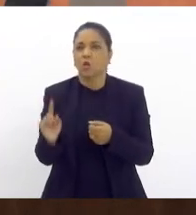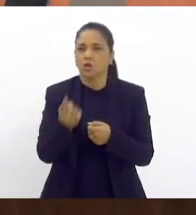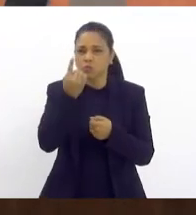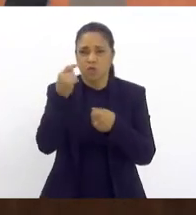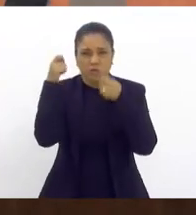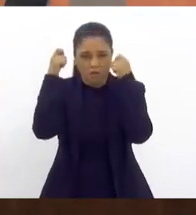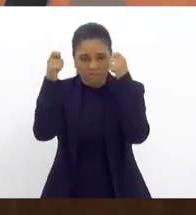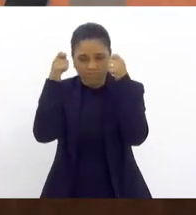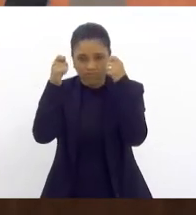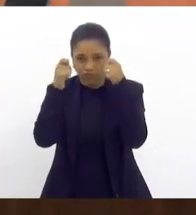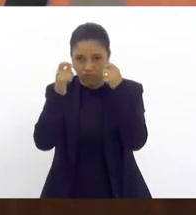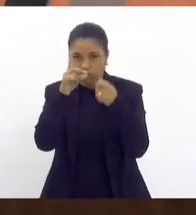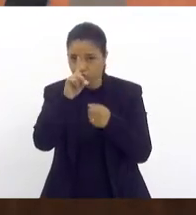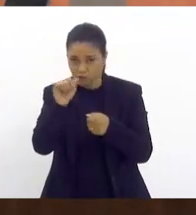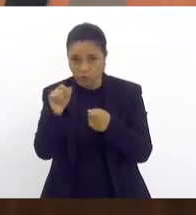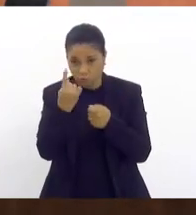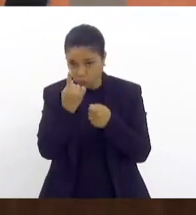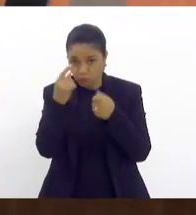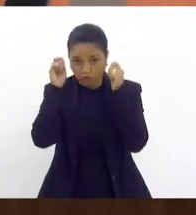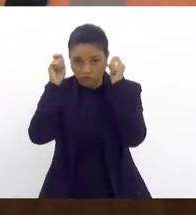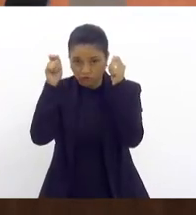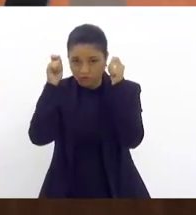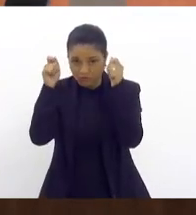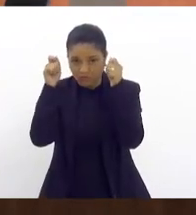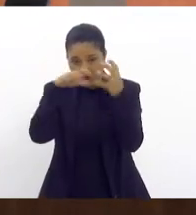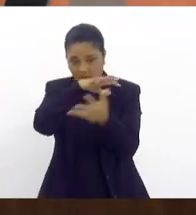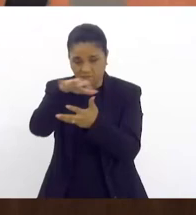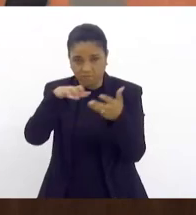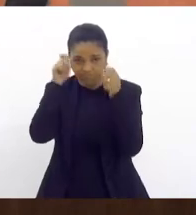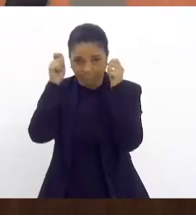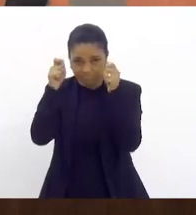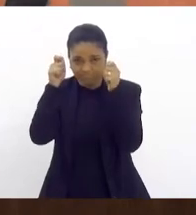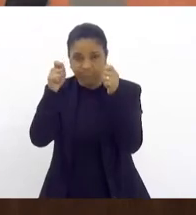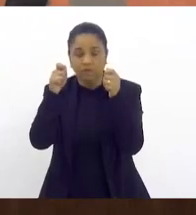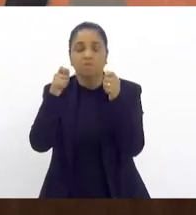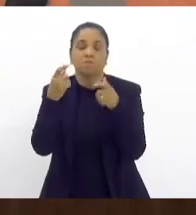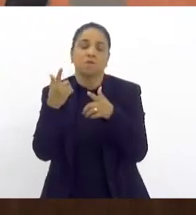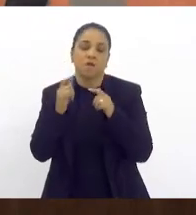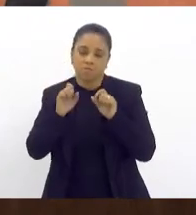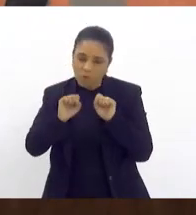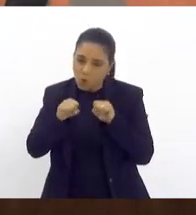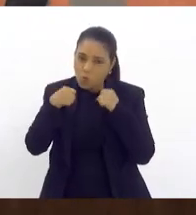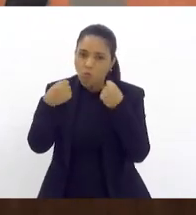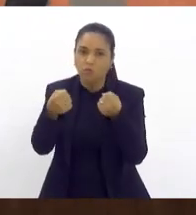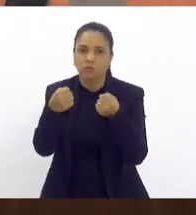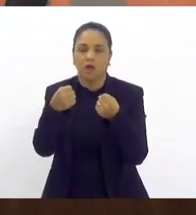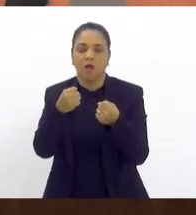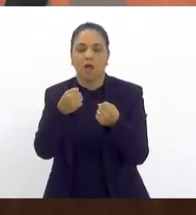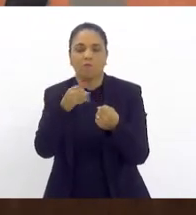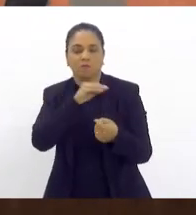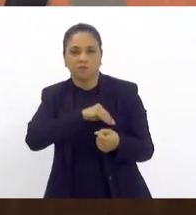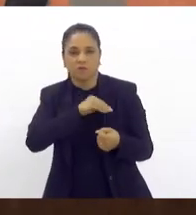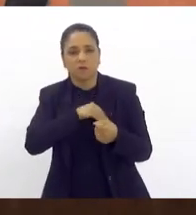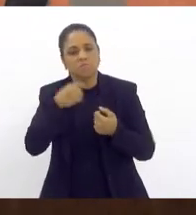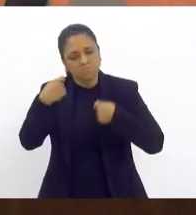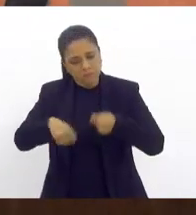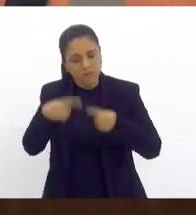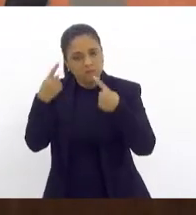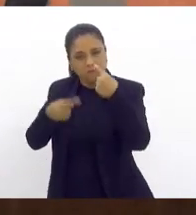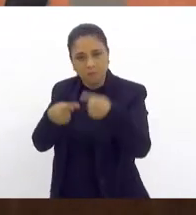dia pela implementação do piso no estado do Rio de Janeiro a gente precisa fazer esse debate a gente precisa